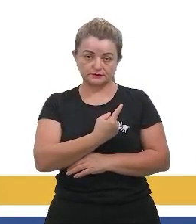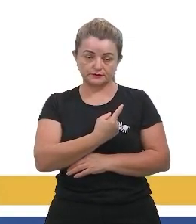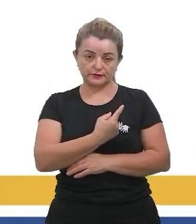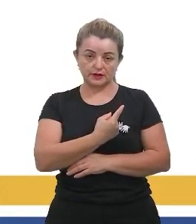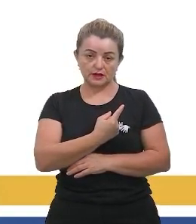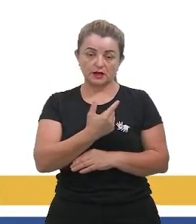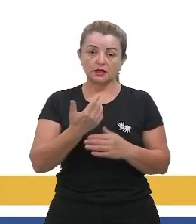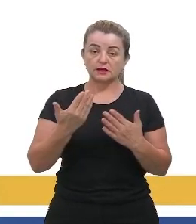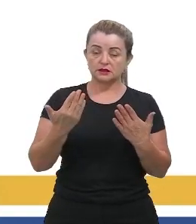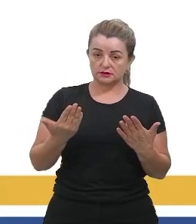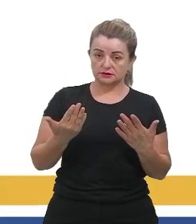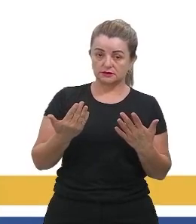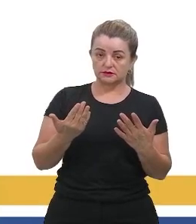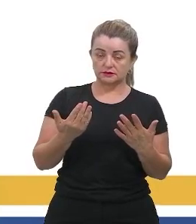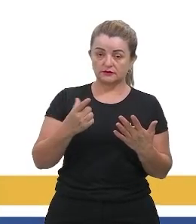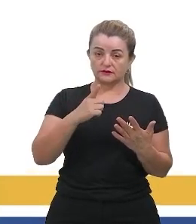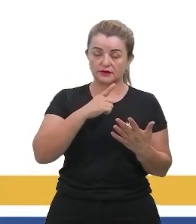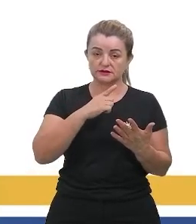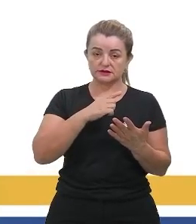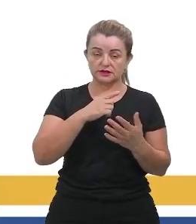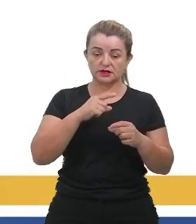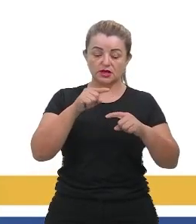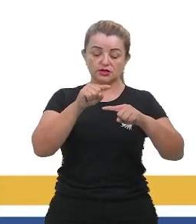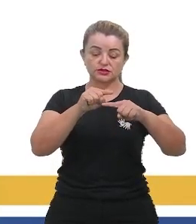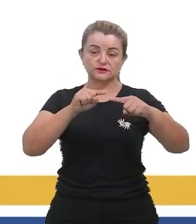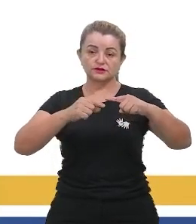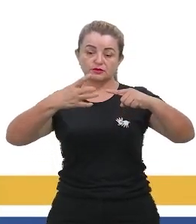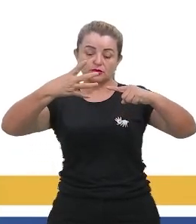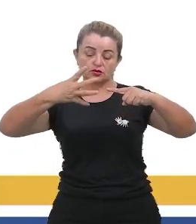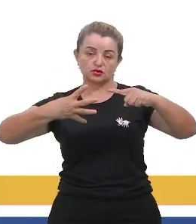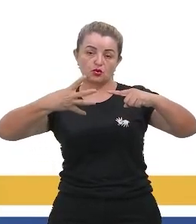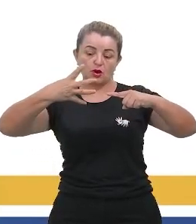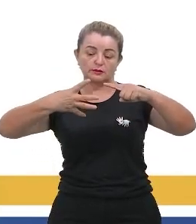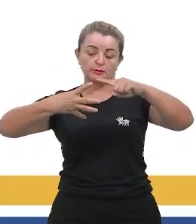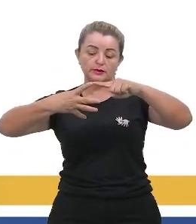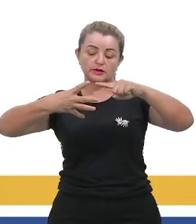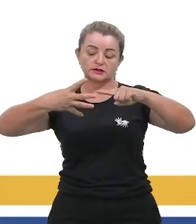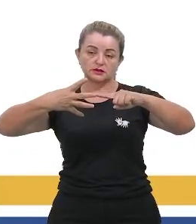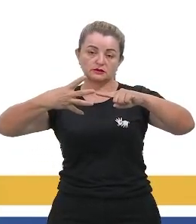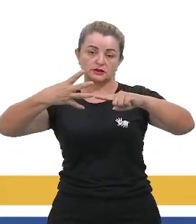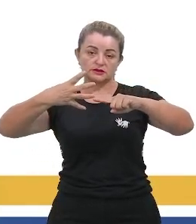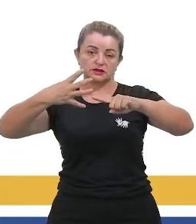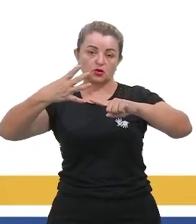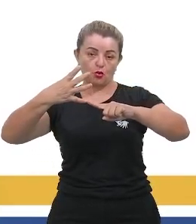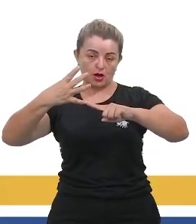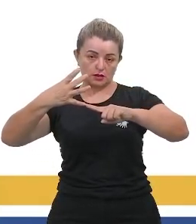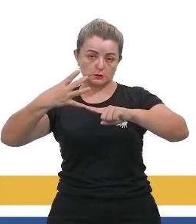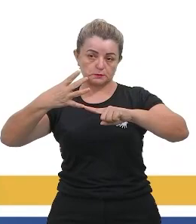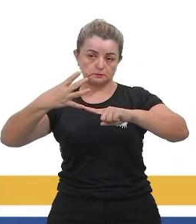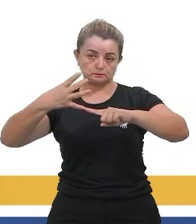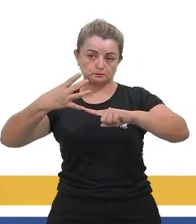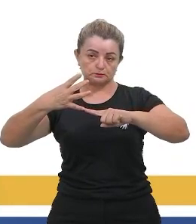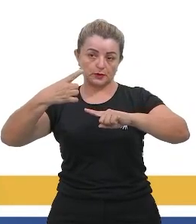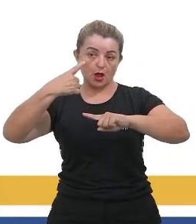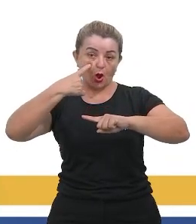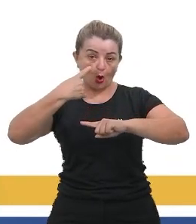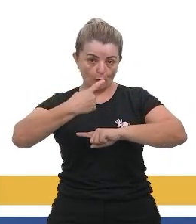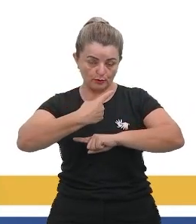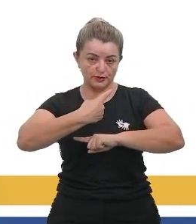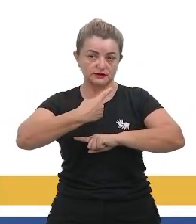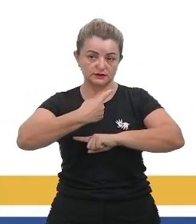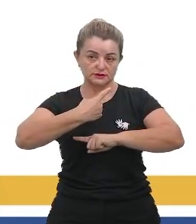sua vez, ela vai ser dividida pelos 4 quadrantes, né? Primeiro, segundo, terceiro e quarto quadrante. Quando você projeta a